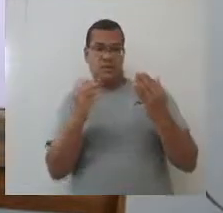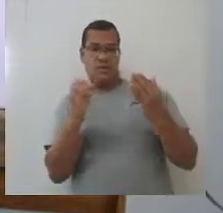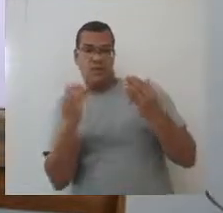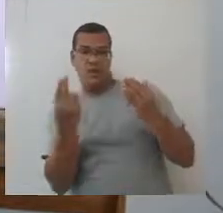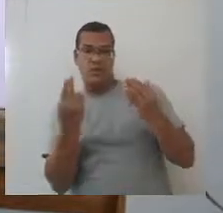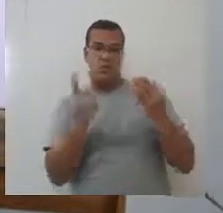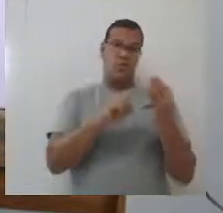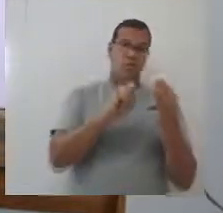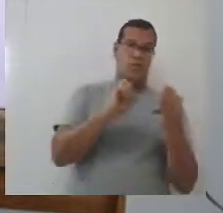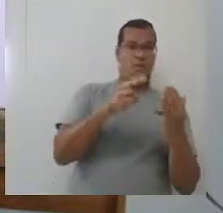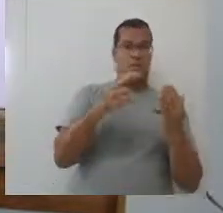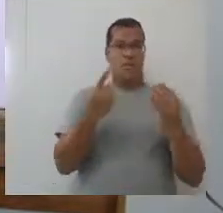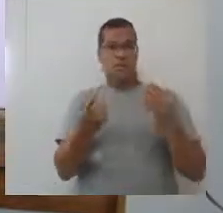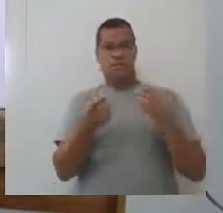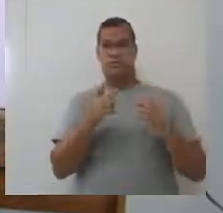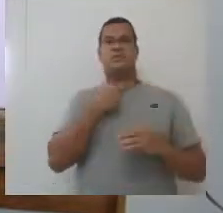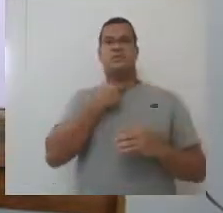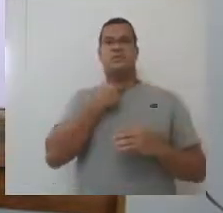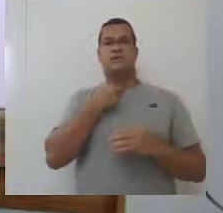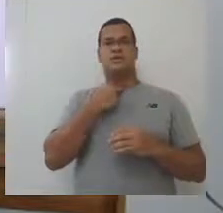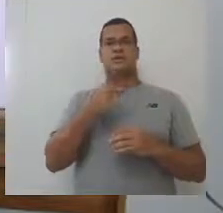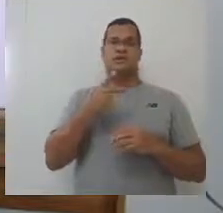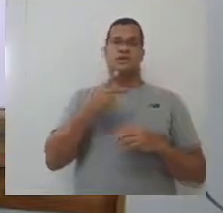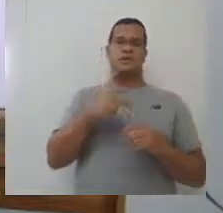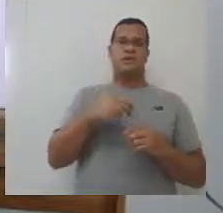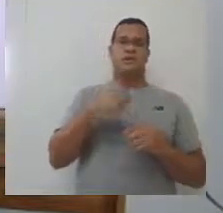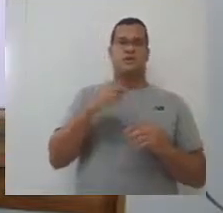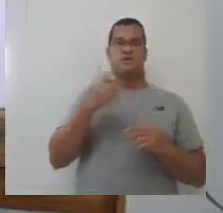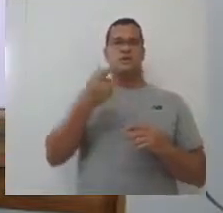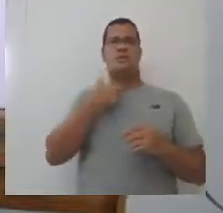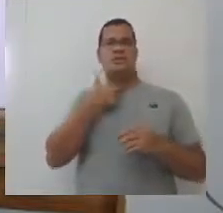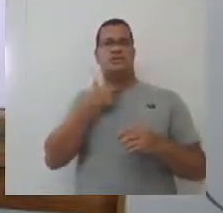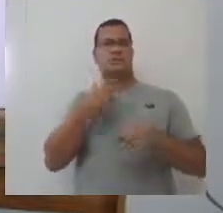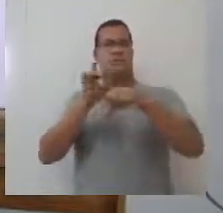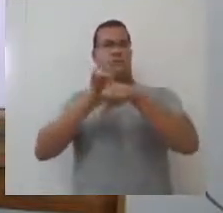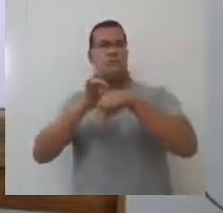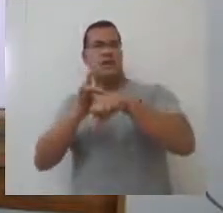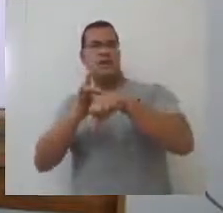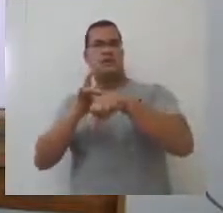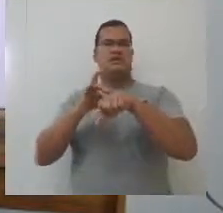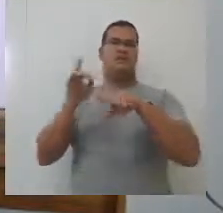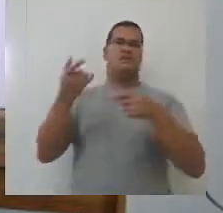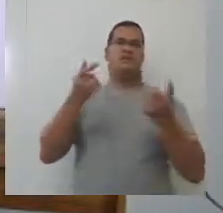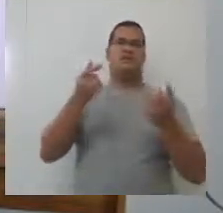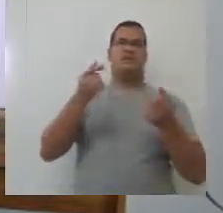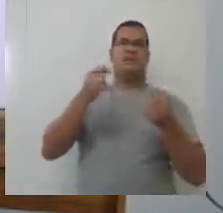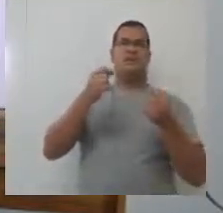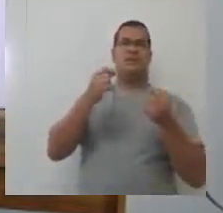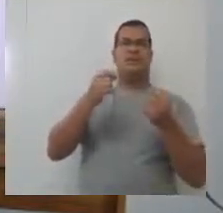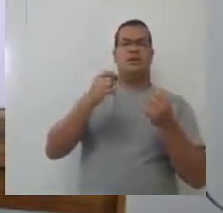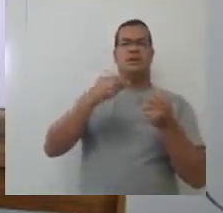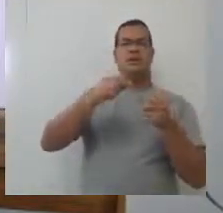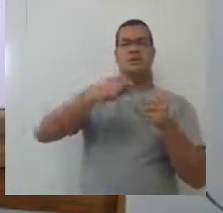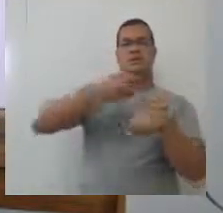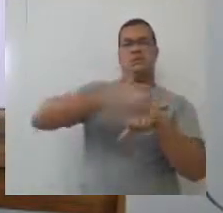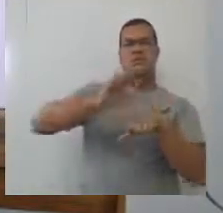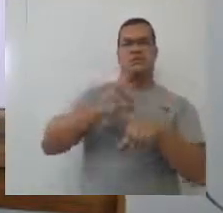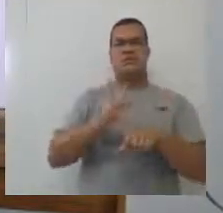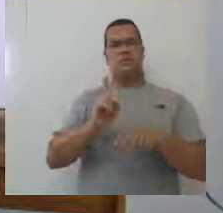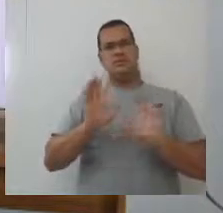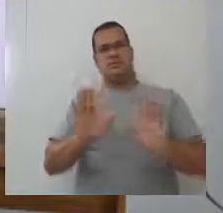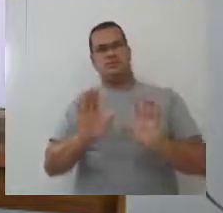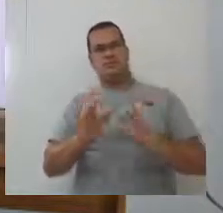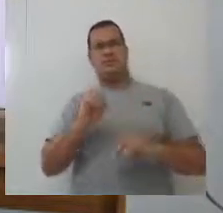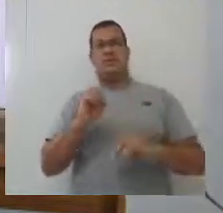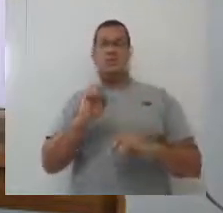mutuamente. Porque assim, não tem a chance de ser olho escuro e olho claro. Não, olho escuro